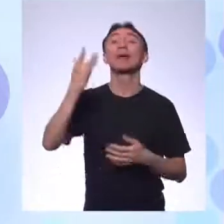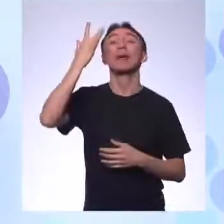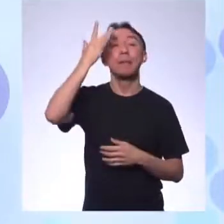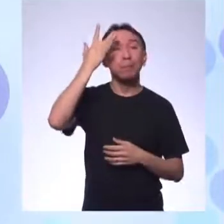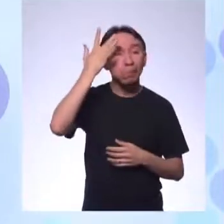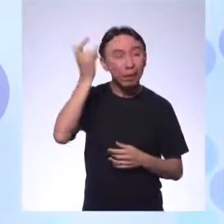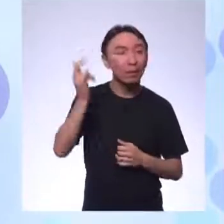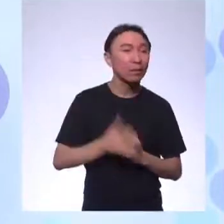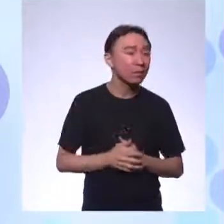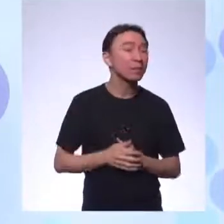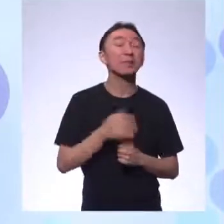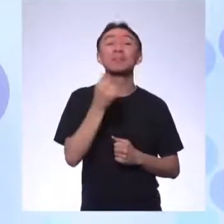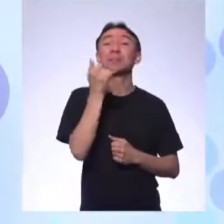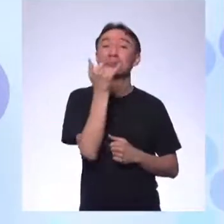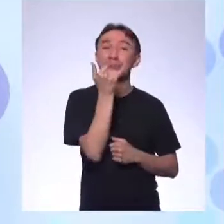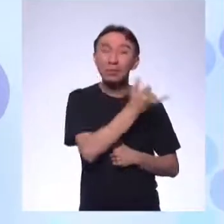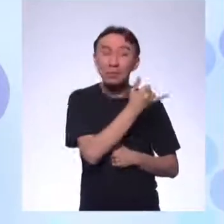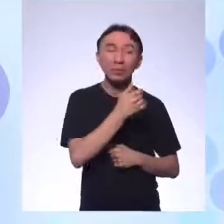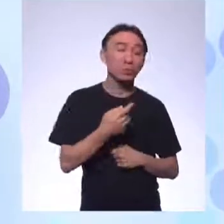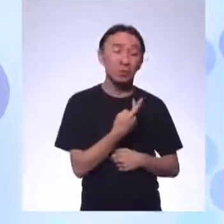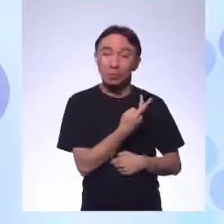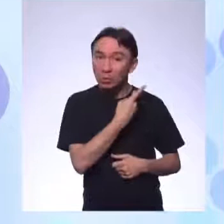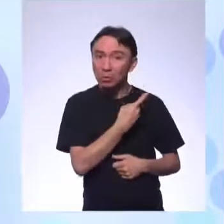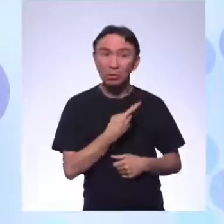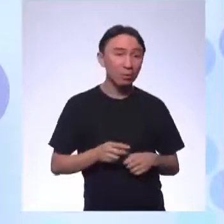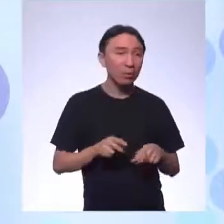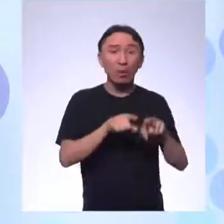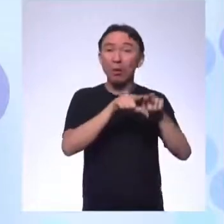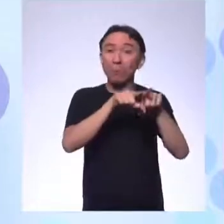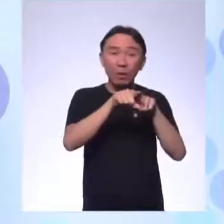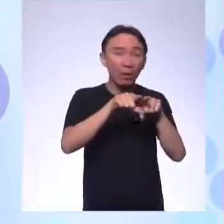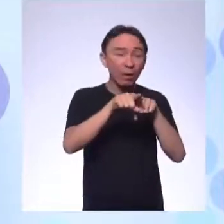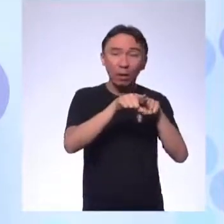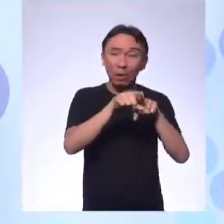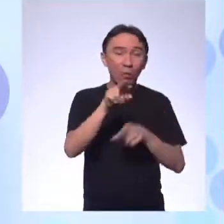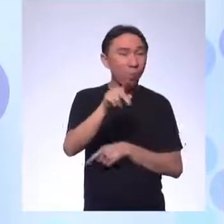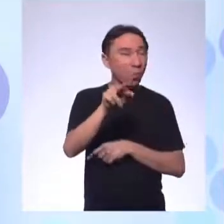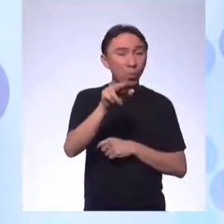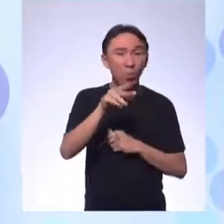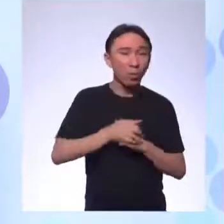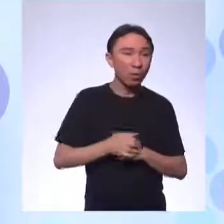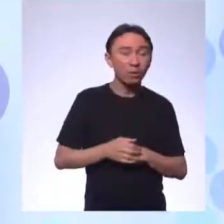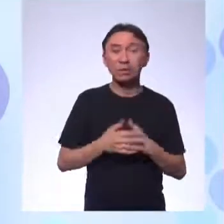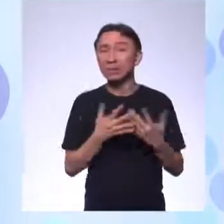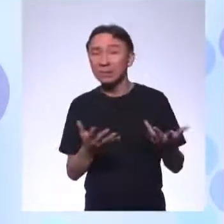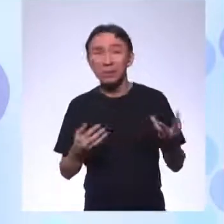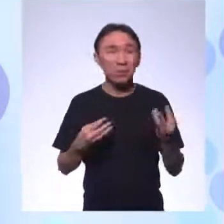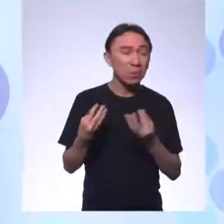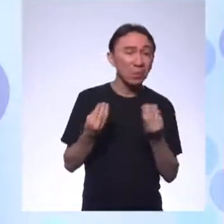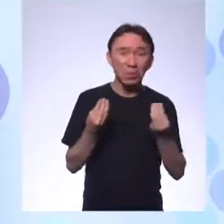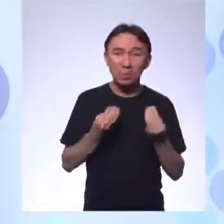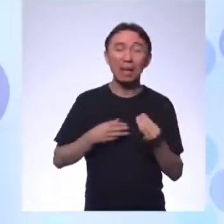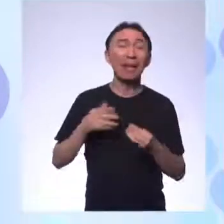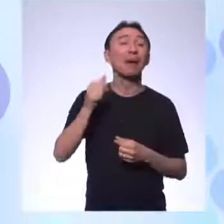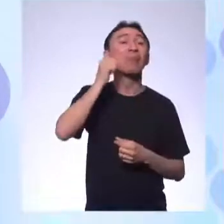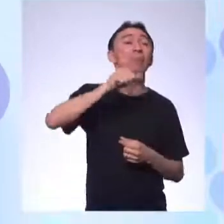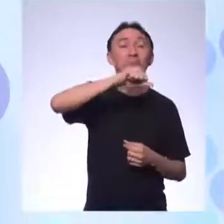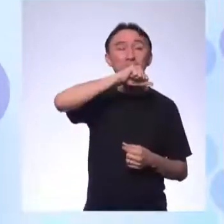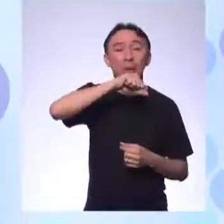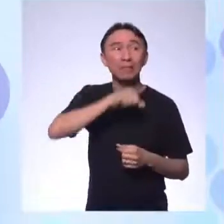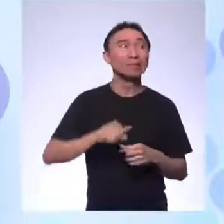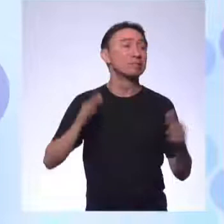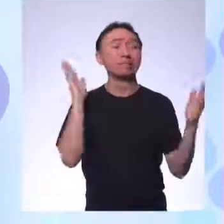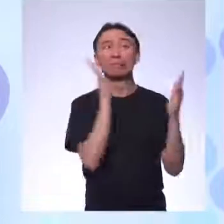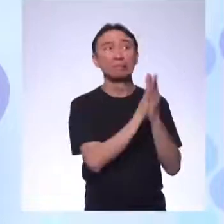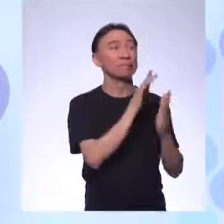seguinte, José fala para Maria, nós somos irmãos. Nossa, um choque. Eu preciso ver como é que aconteceu isso. Vou falar com minha mãe. E ela vai desesperada falar